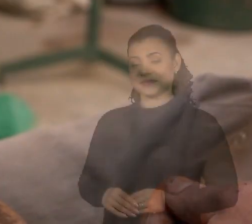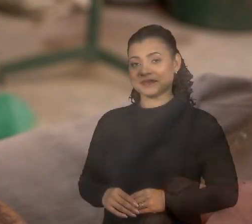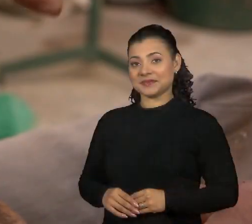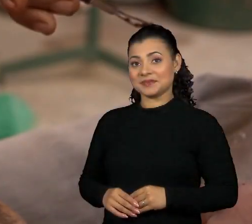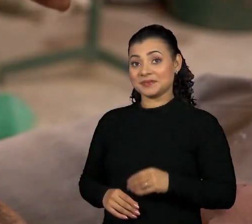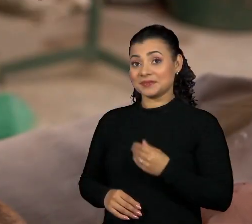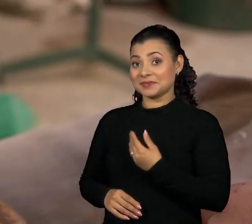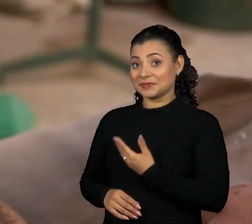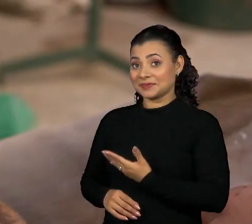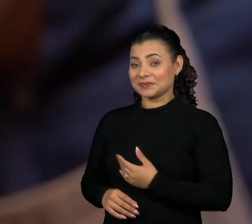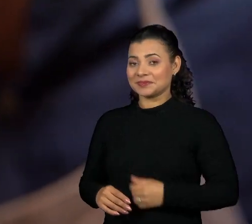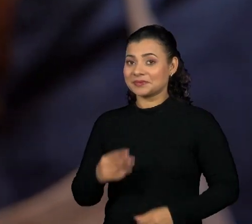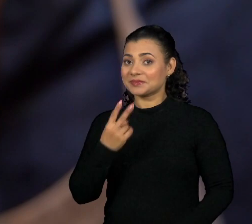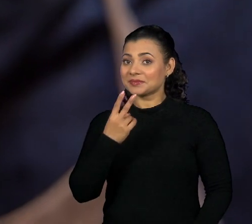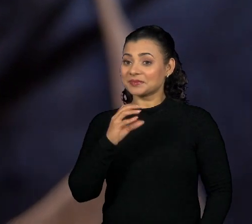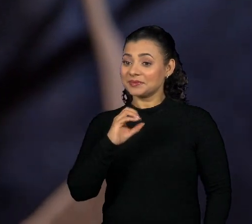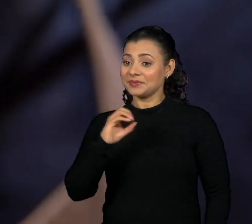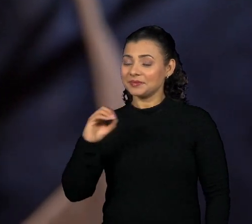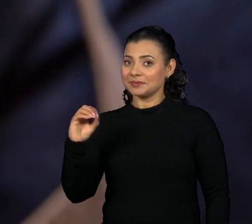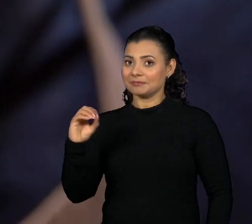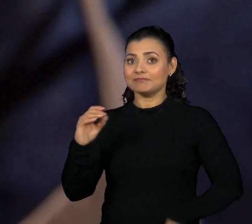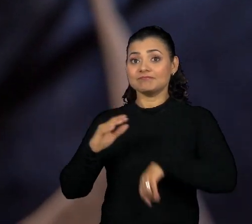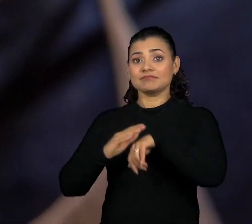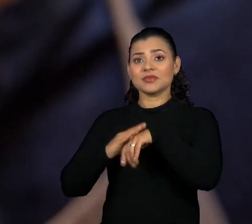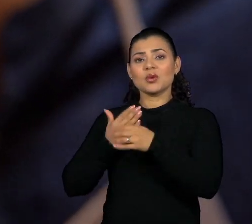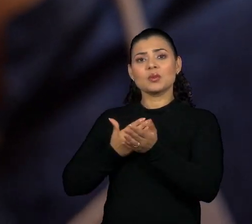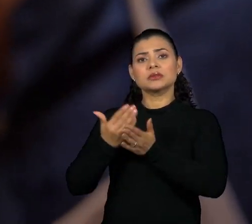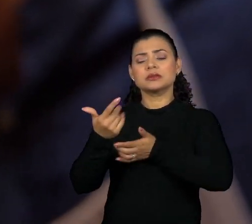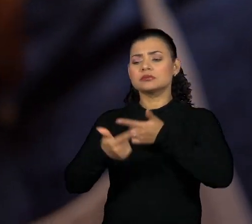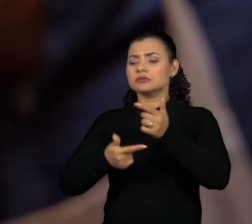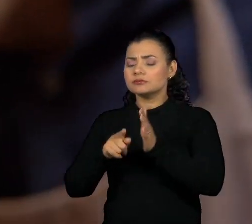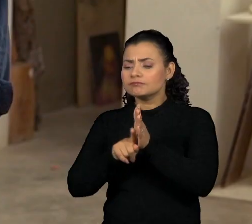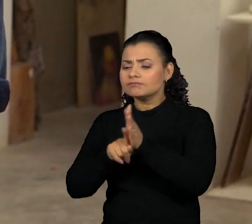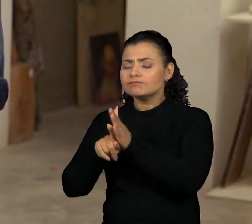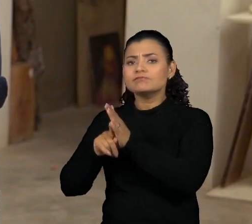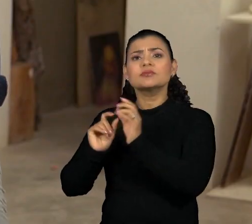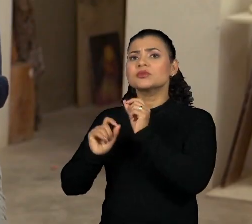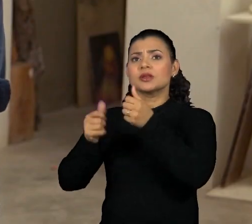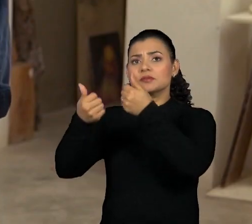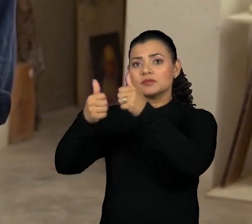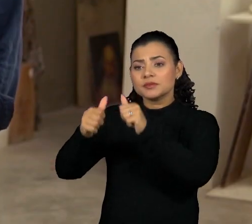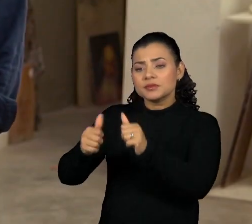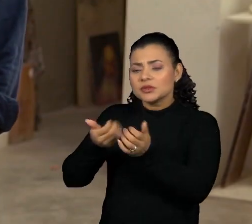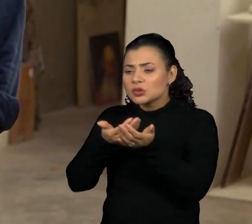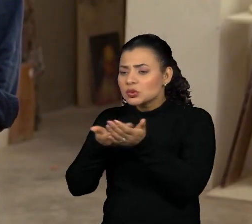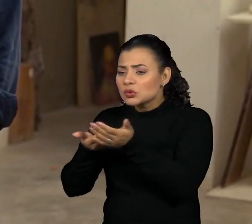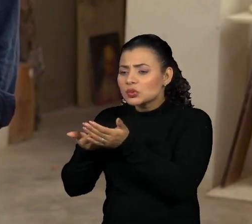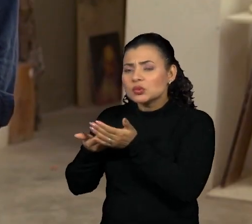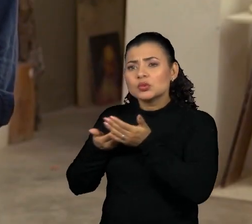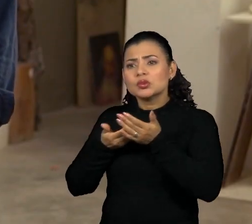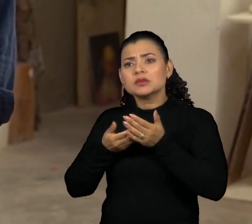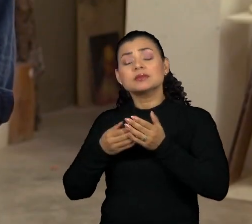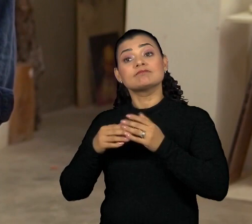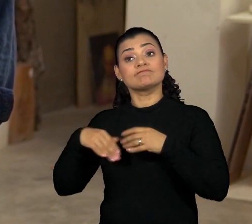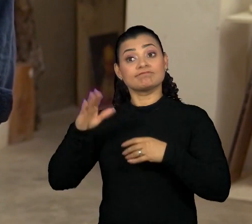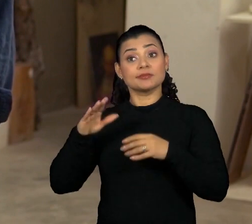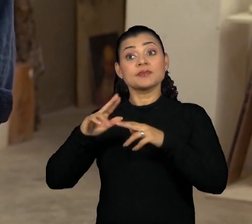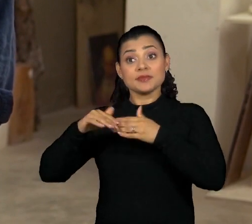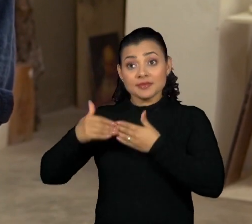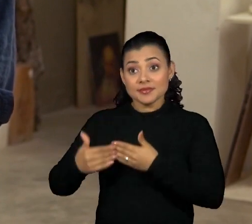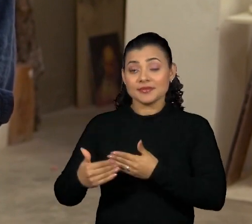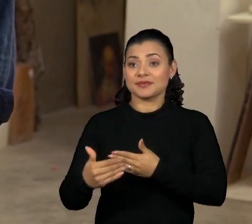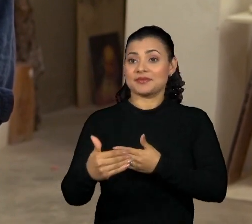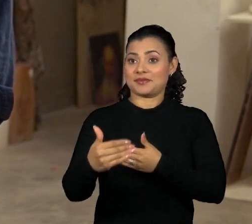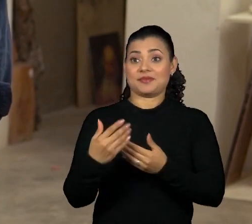Em 2000, eu comecei a trabalhar com escultura, né? Comecei a estudar escultura e a partir